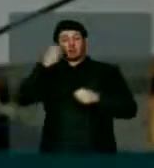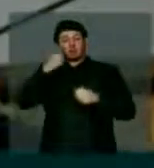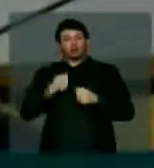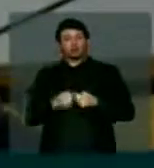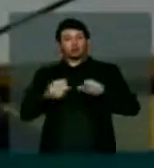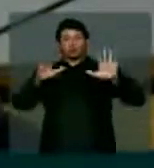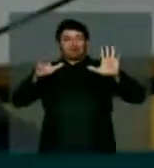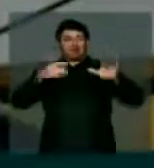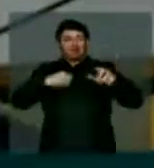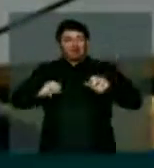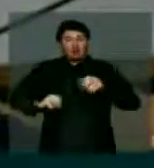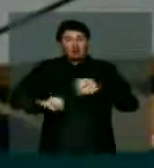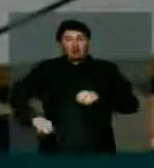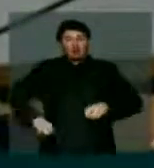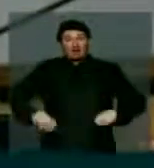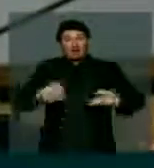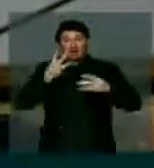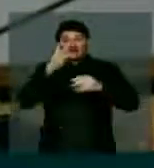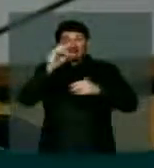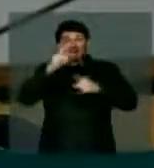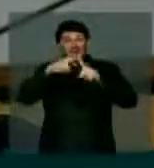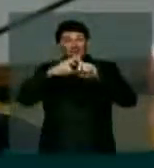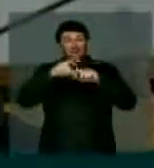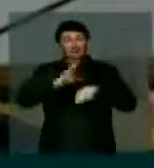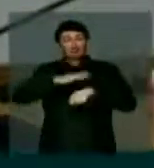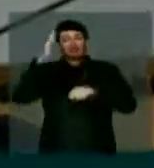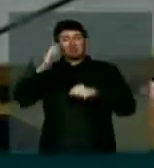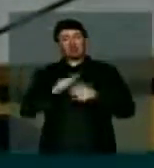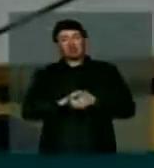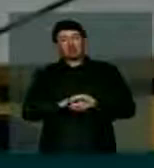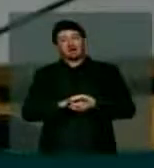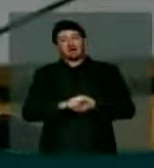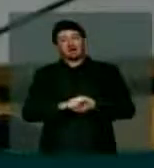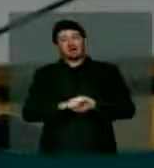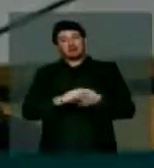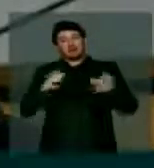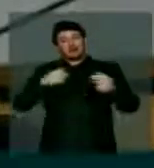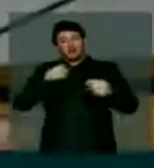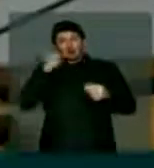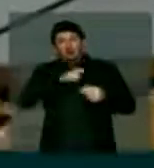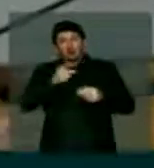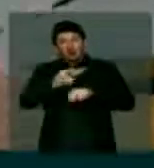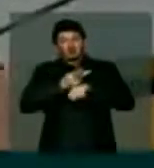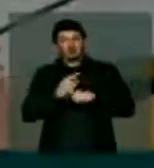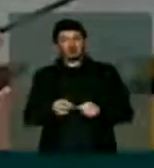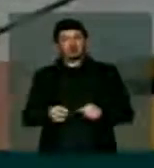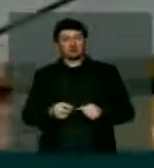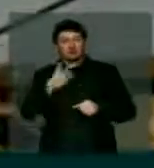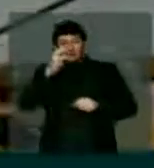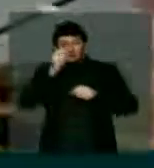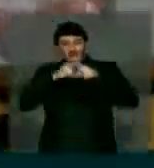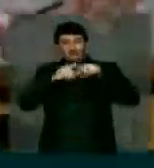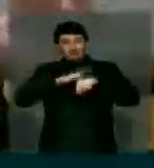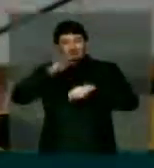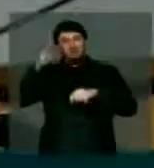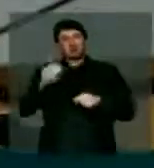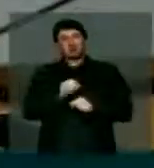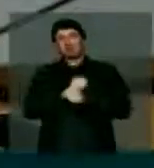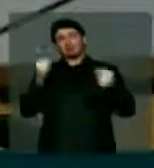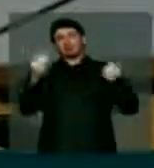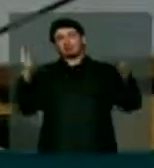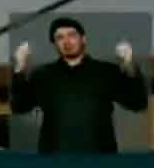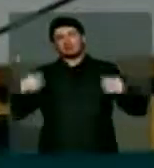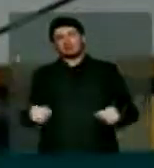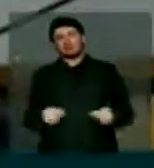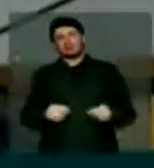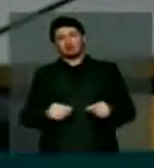prêmio, companheiro. Não é possível. Está chamando a gente de quê? Custando 30 vezes mais. Não é